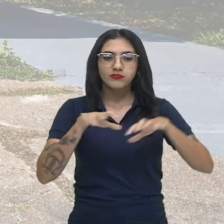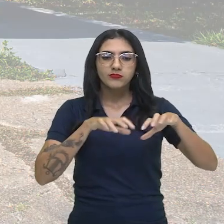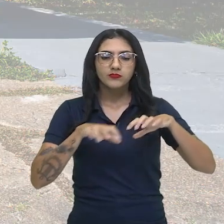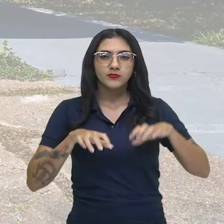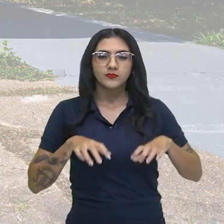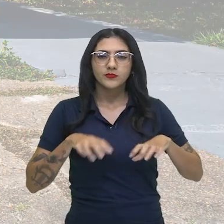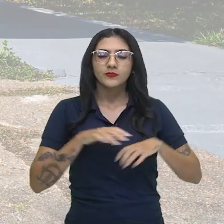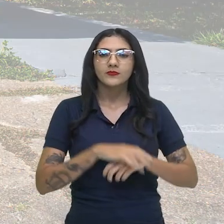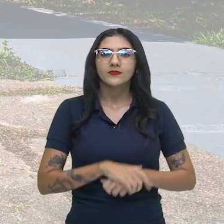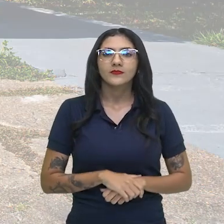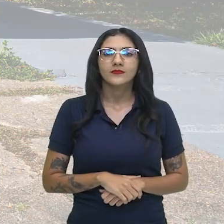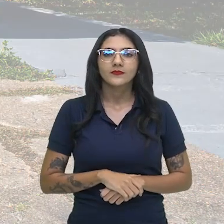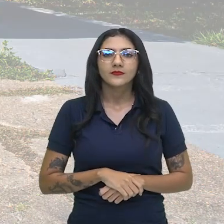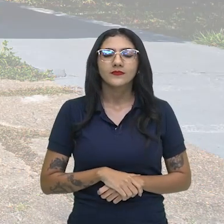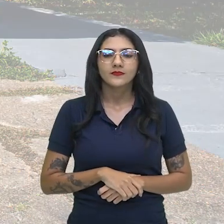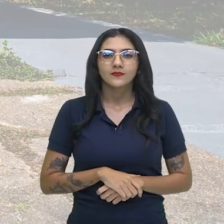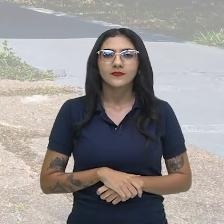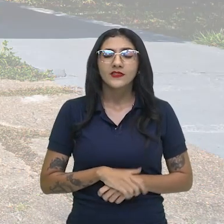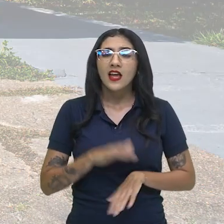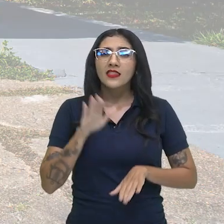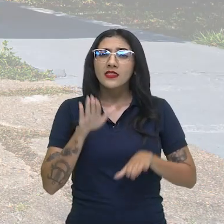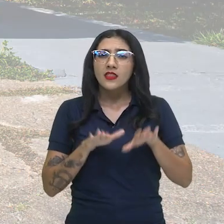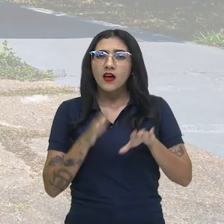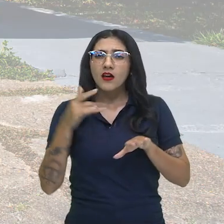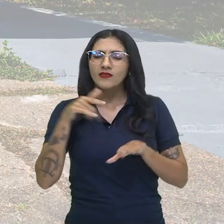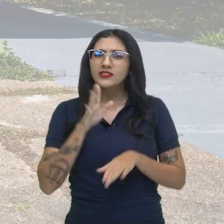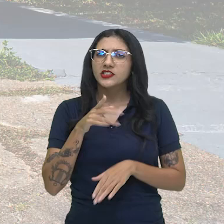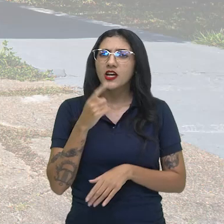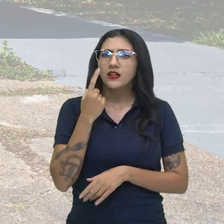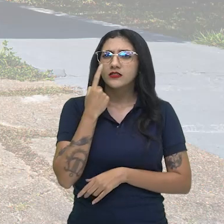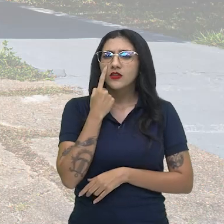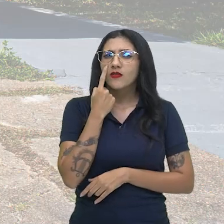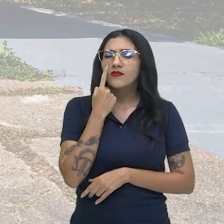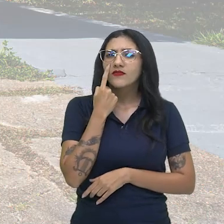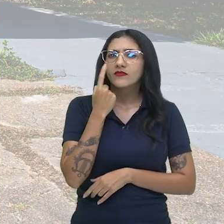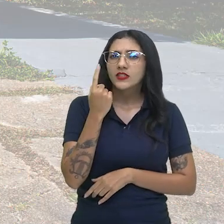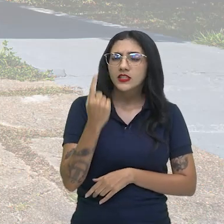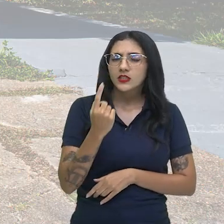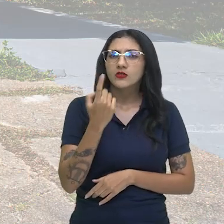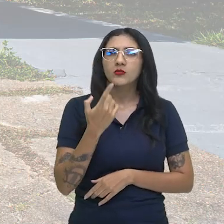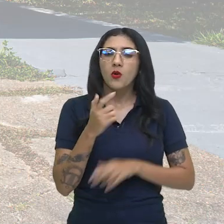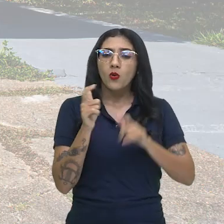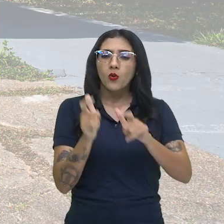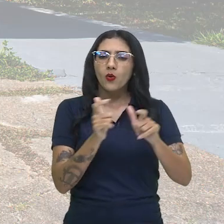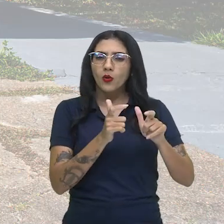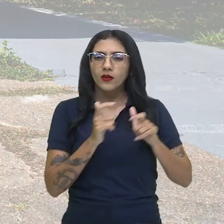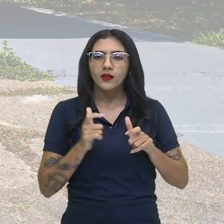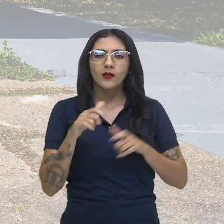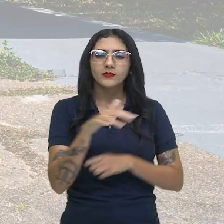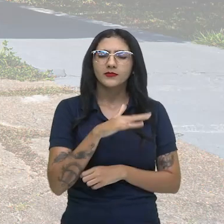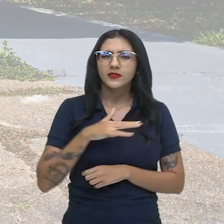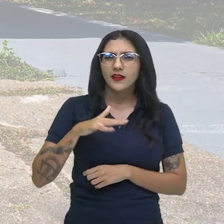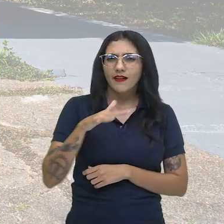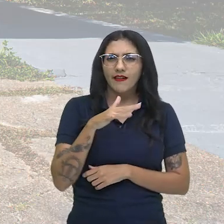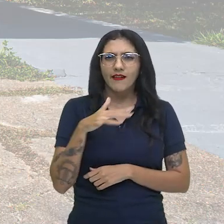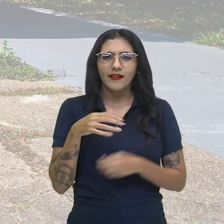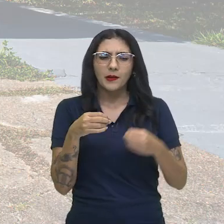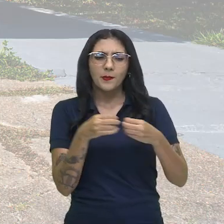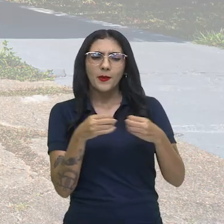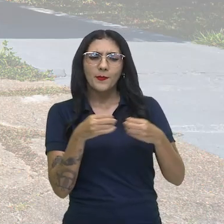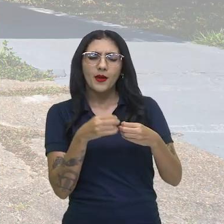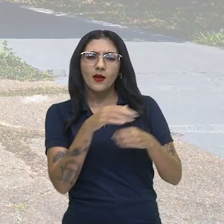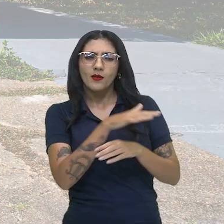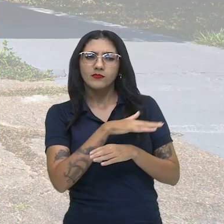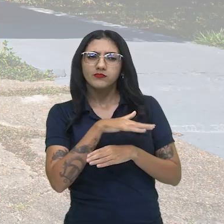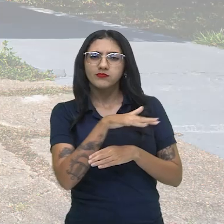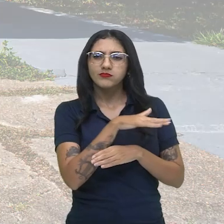seletiva, né, professor? Estamos Exatamente. aqui. Talvez vocês já tenham visto na região de vocês, próximo aí às casas, às